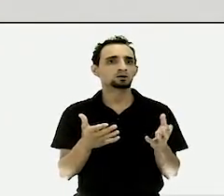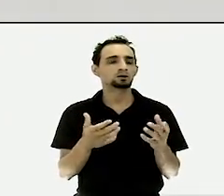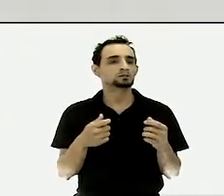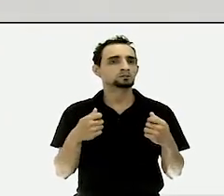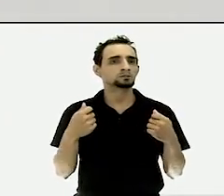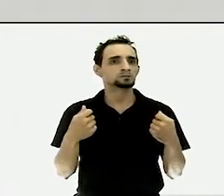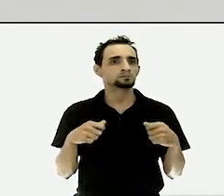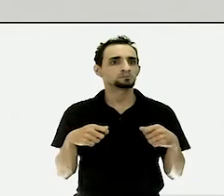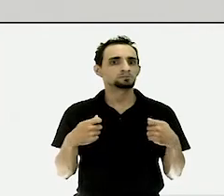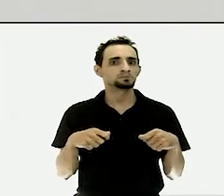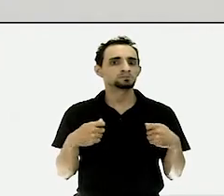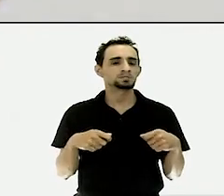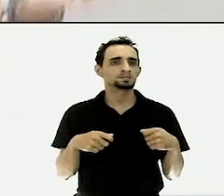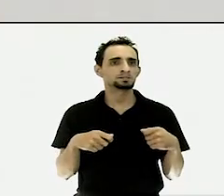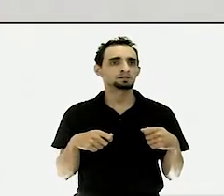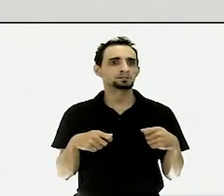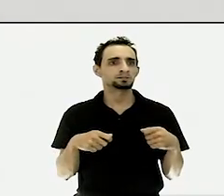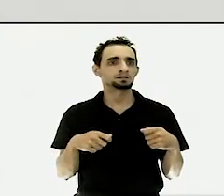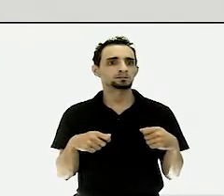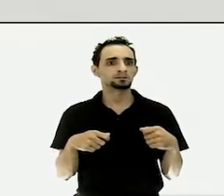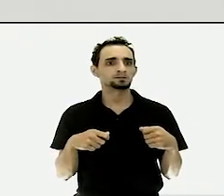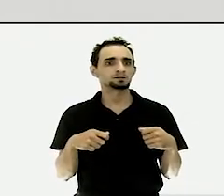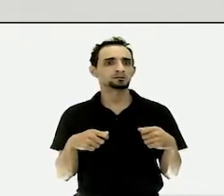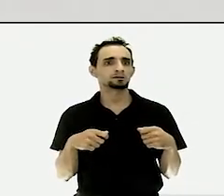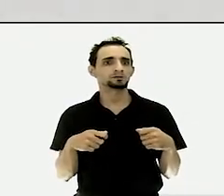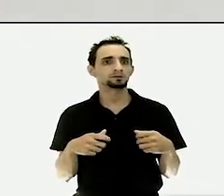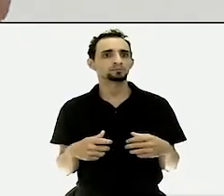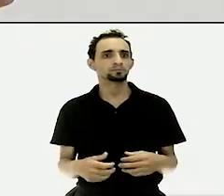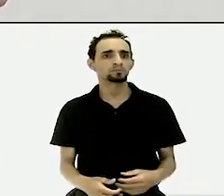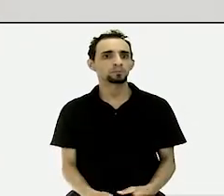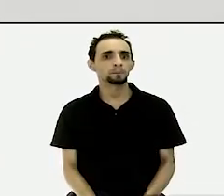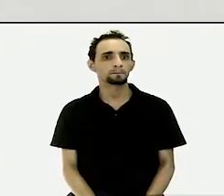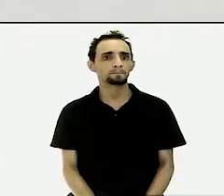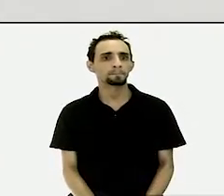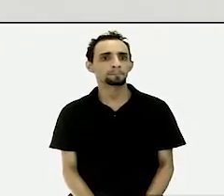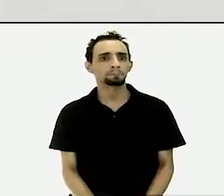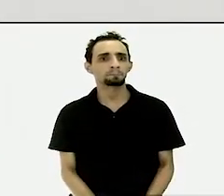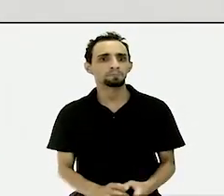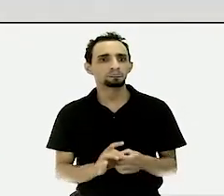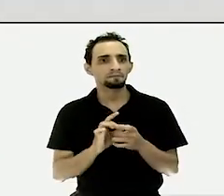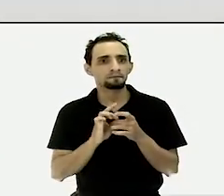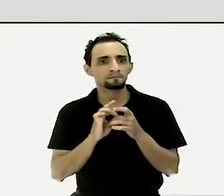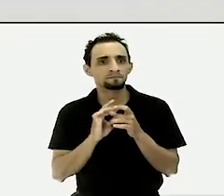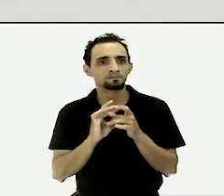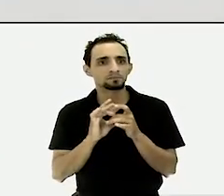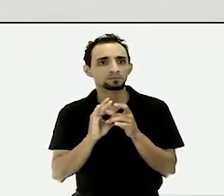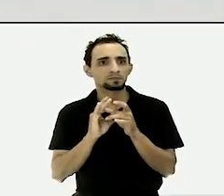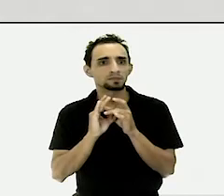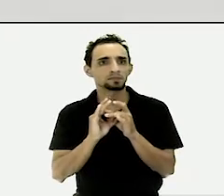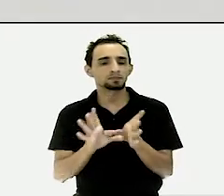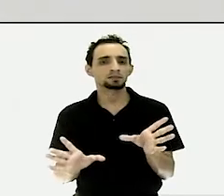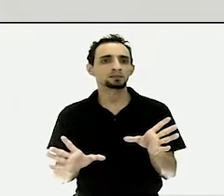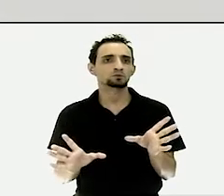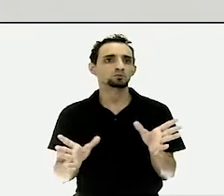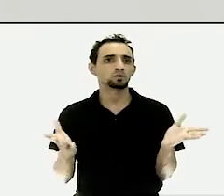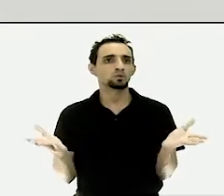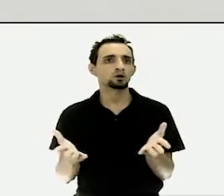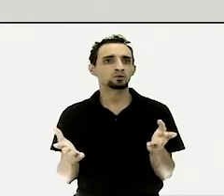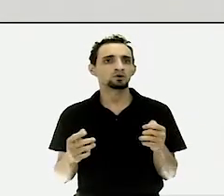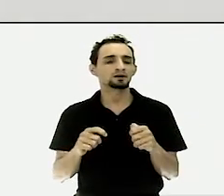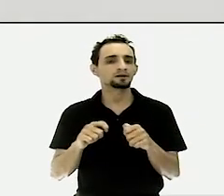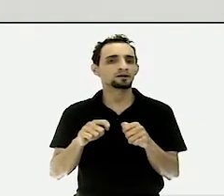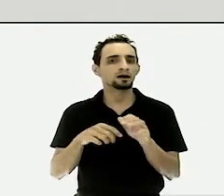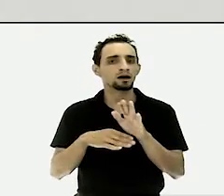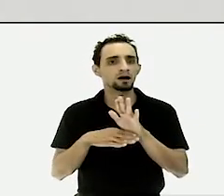estava morrendo, estava roxa, não tinha o que se fazer. Do jeito que eu estava, eu saí com ela de casa, cheguei no pronto-socorro, que era aqui ainda, aí pegaram